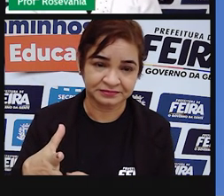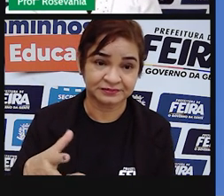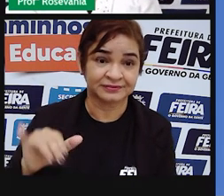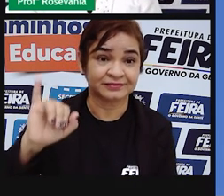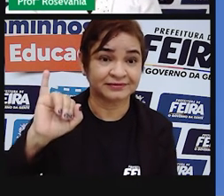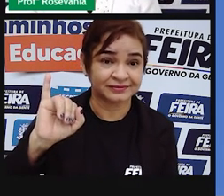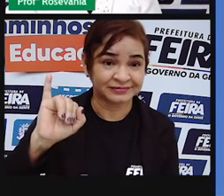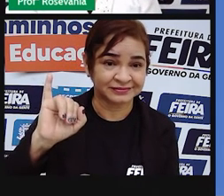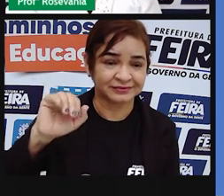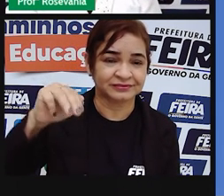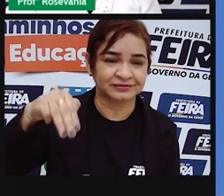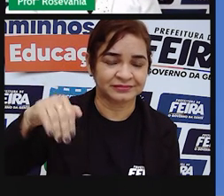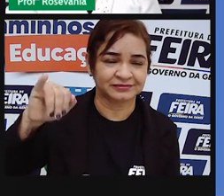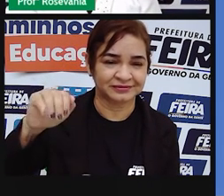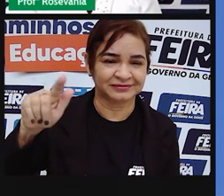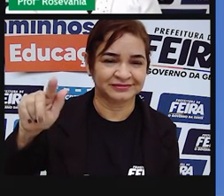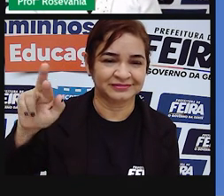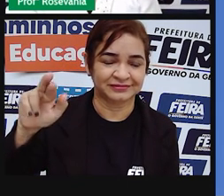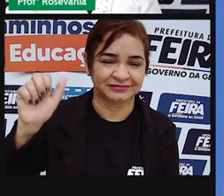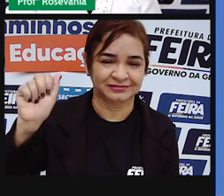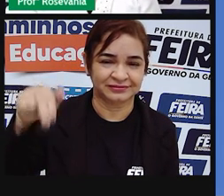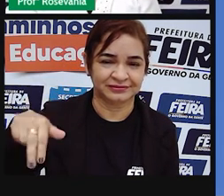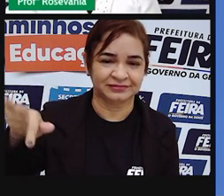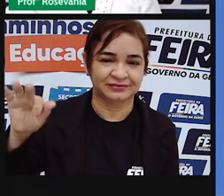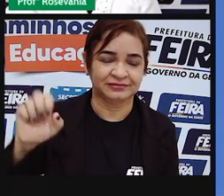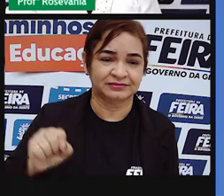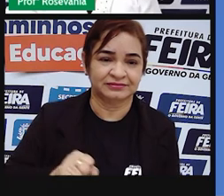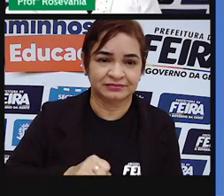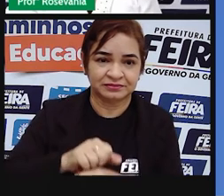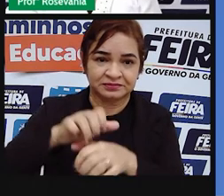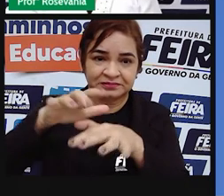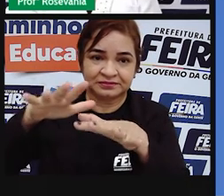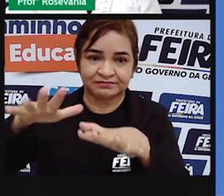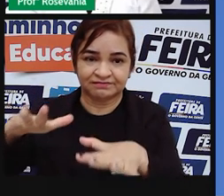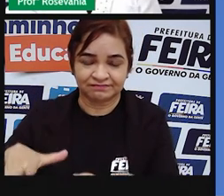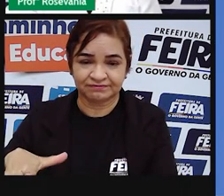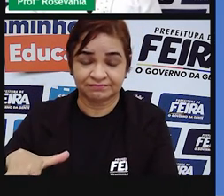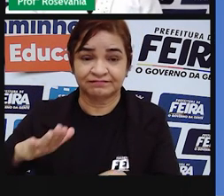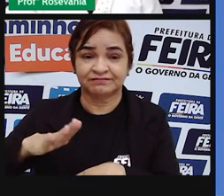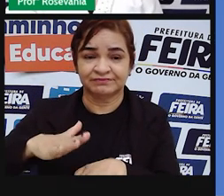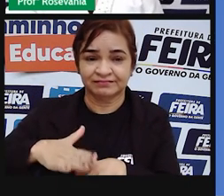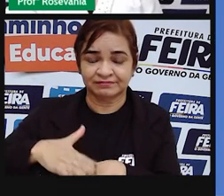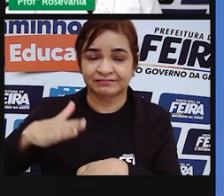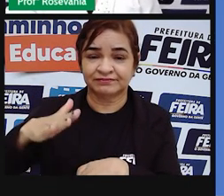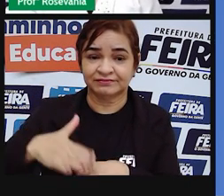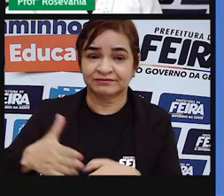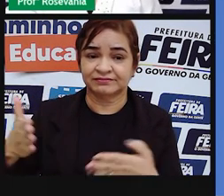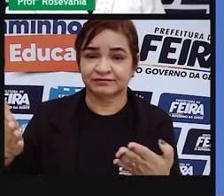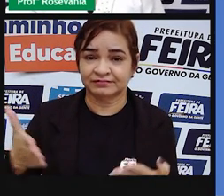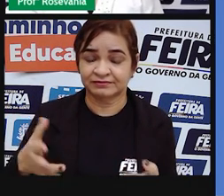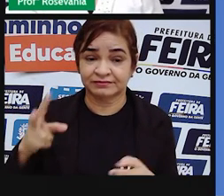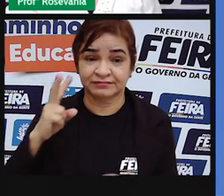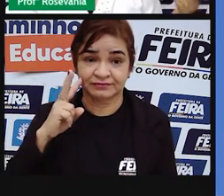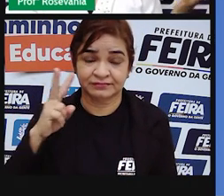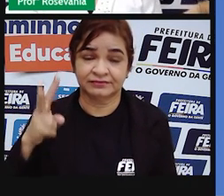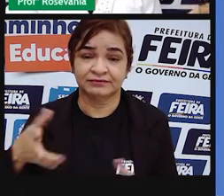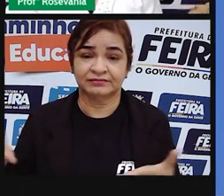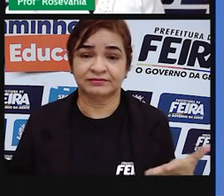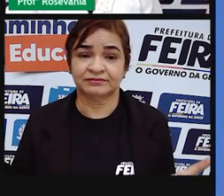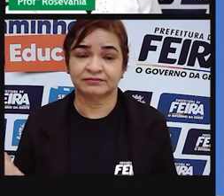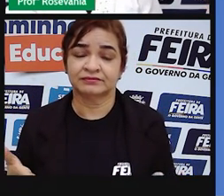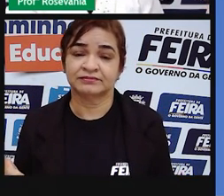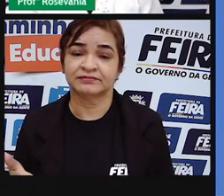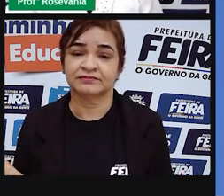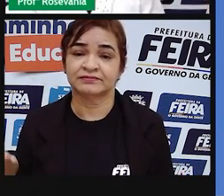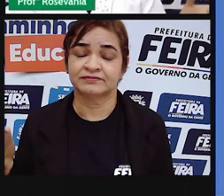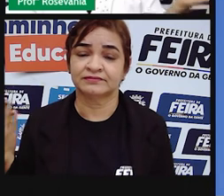centro-oeste. Aqui, a gente percebe que esse fluxo aumentou constantemente, e agora a gente está vendo, né, nos dias atuais, com o